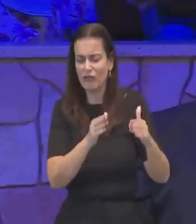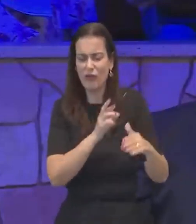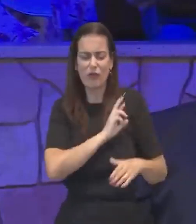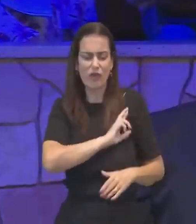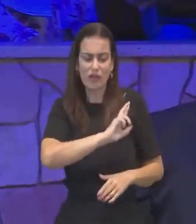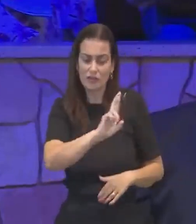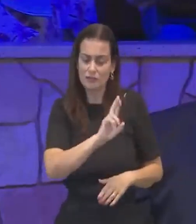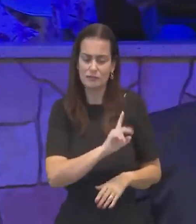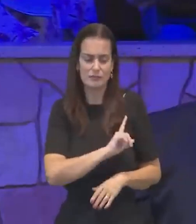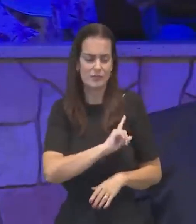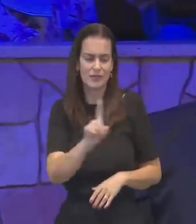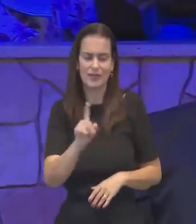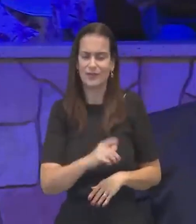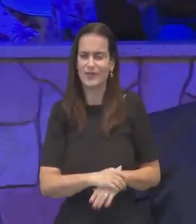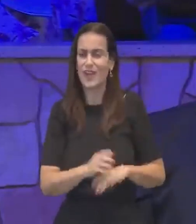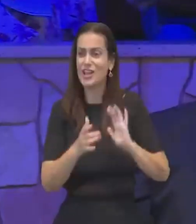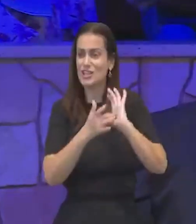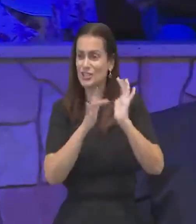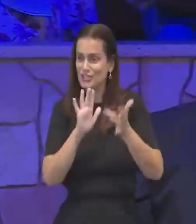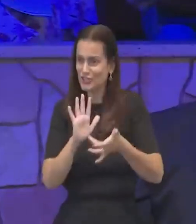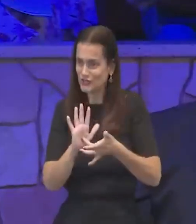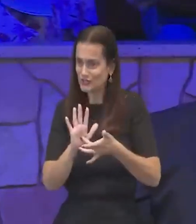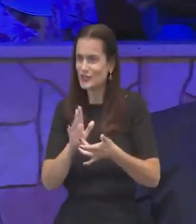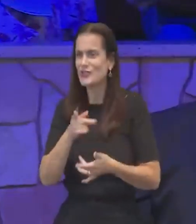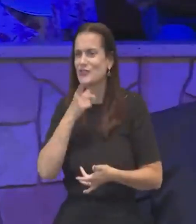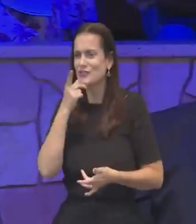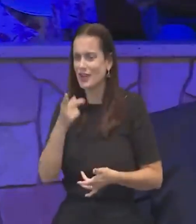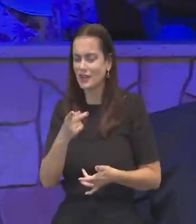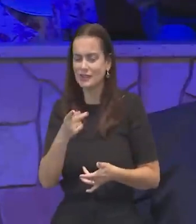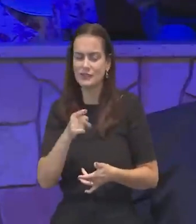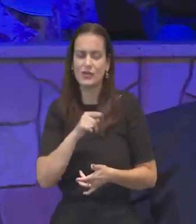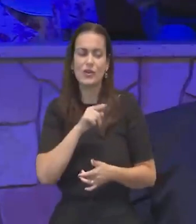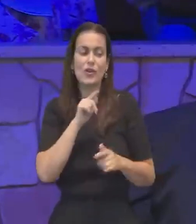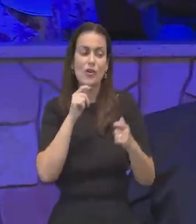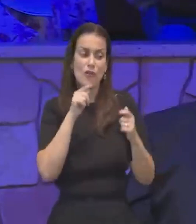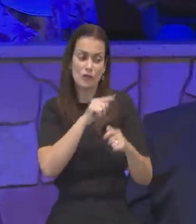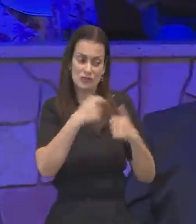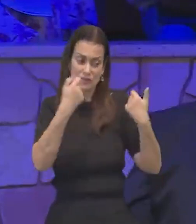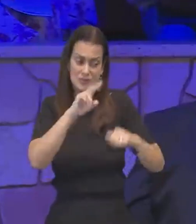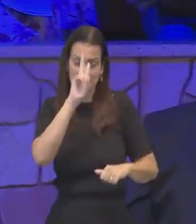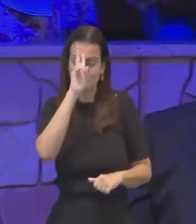estava apontando o caminho da reconciliação, da santidade, da pureza.